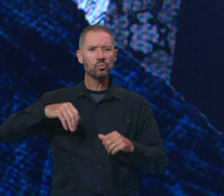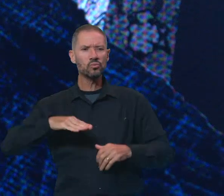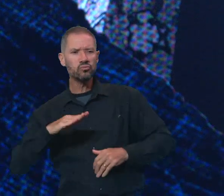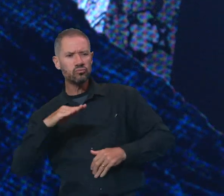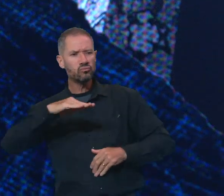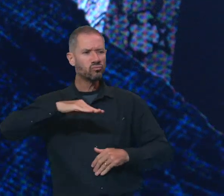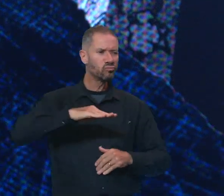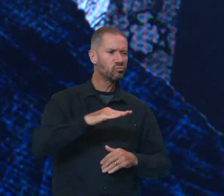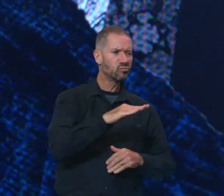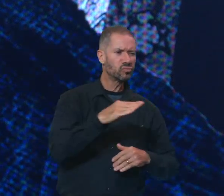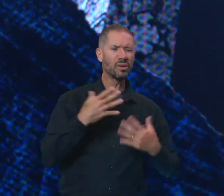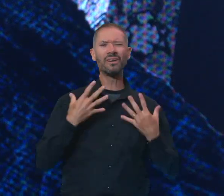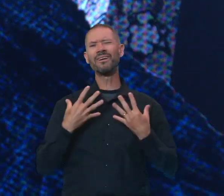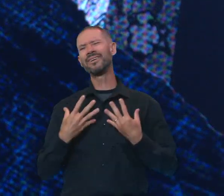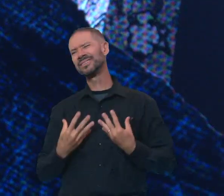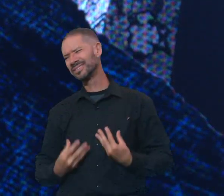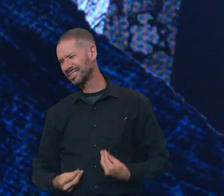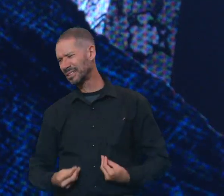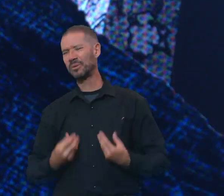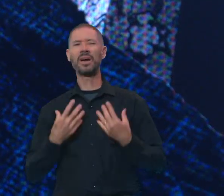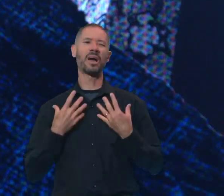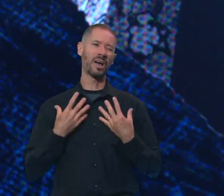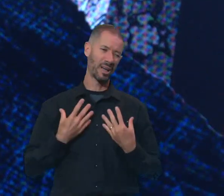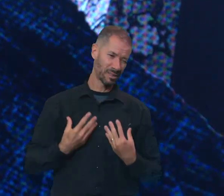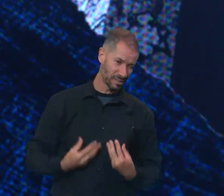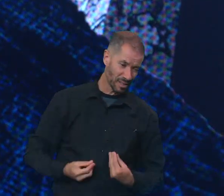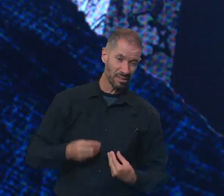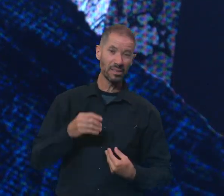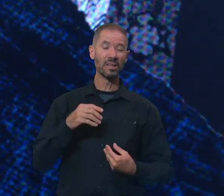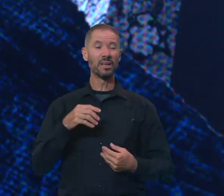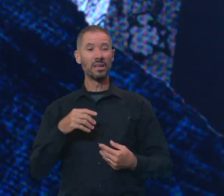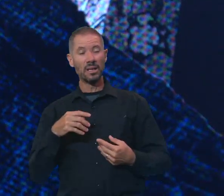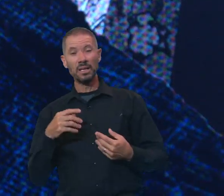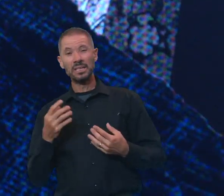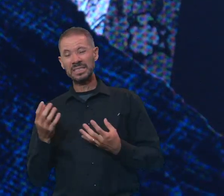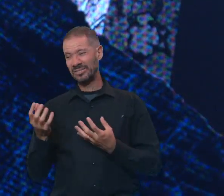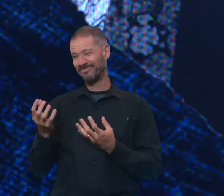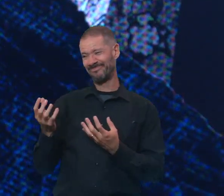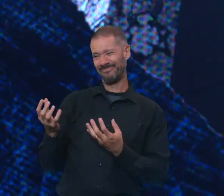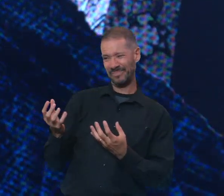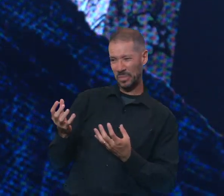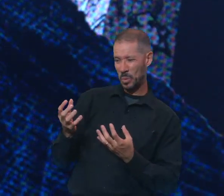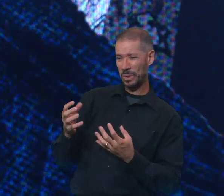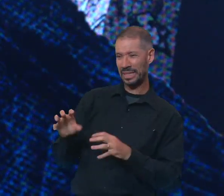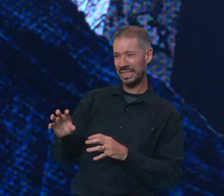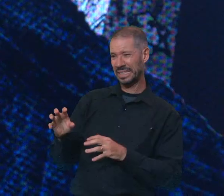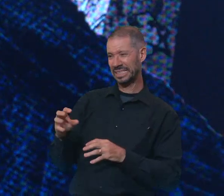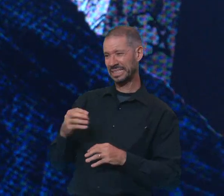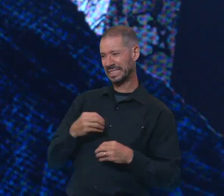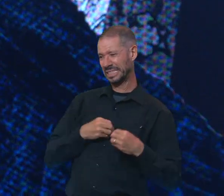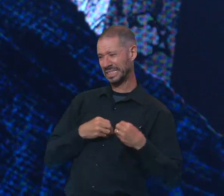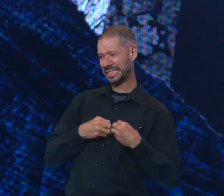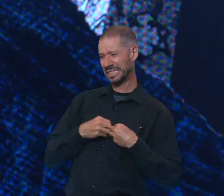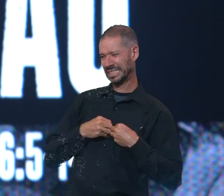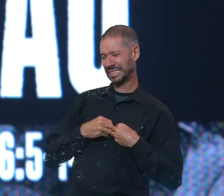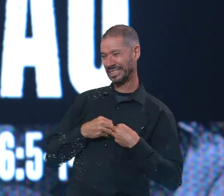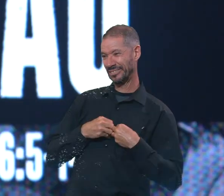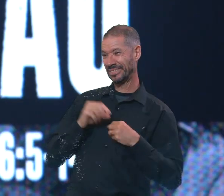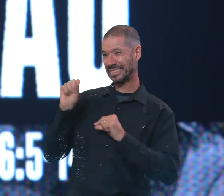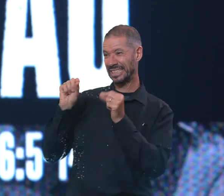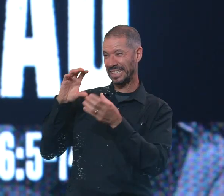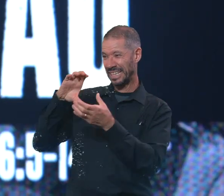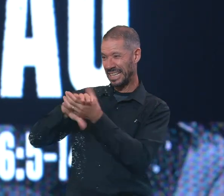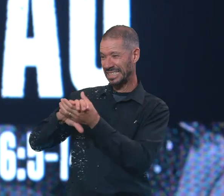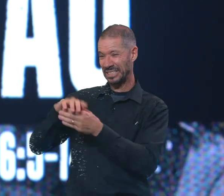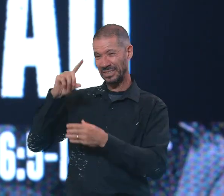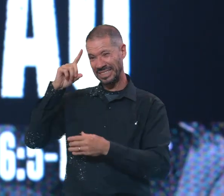eu estava tão cansado, que a coisa que eu menos queria fazer, confessando o pecado aqui para vocês já, hoje, era fazer um casamento